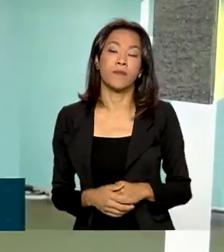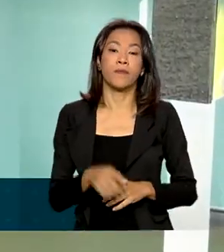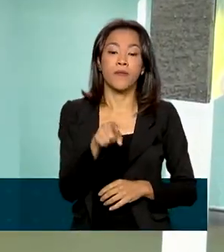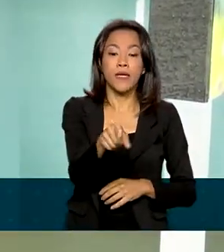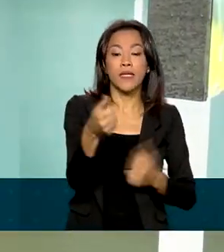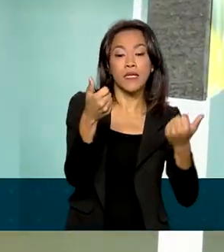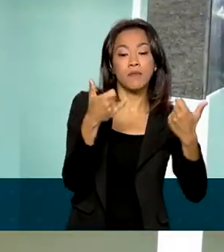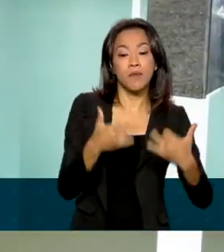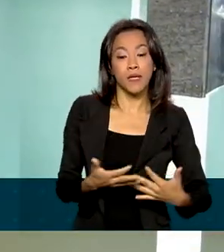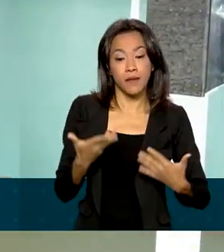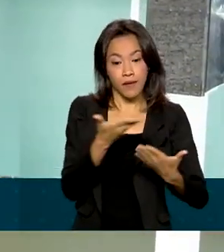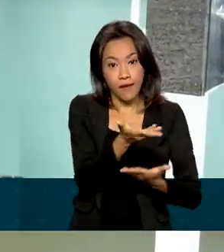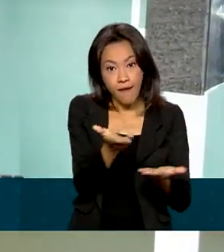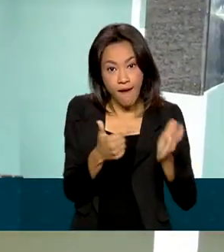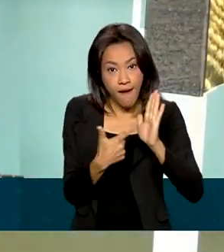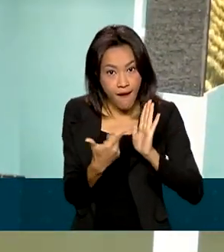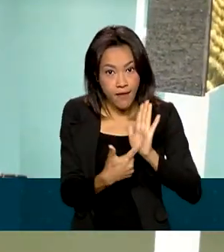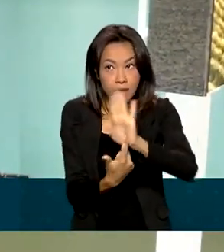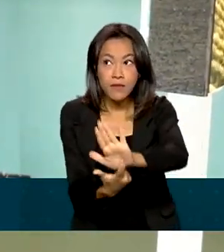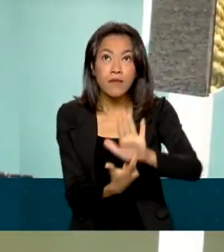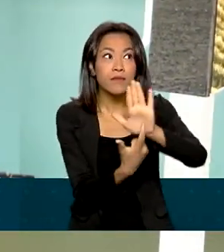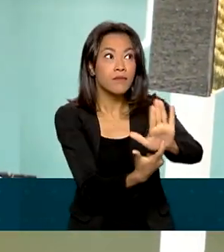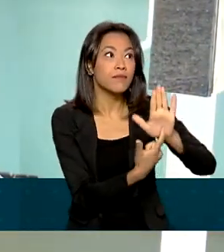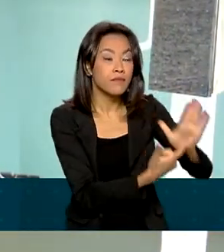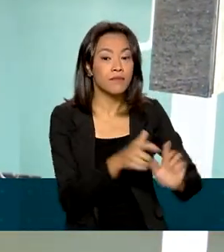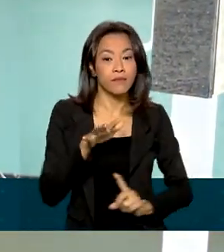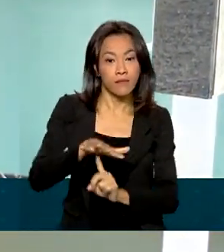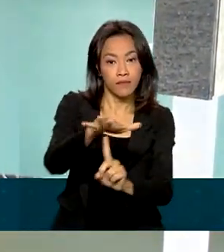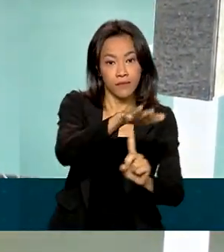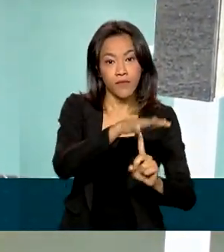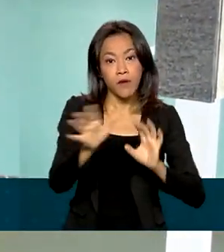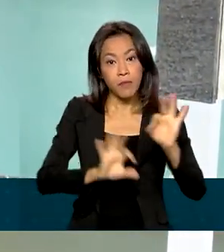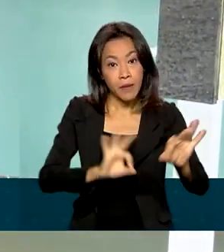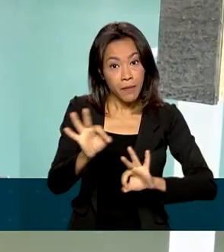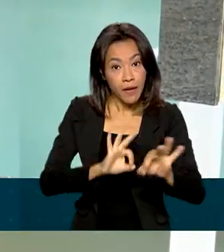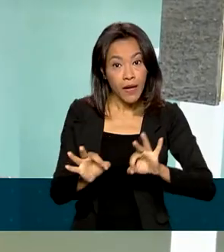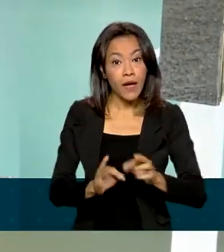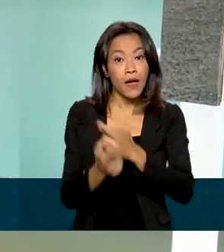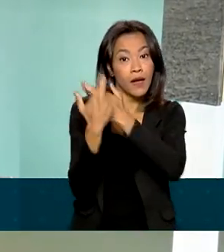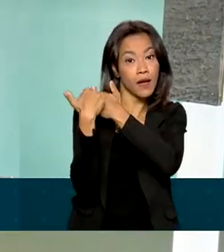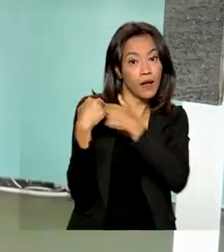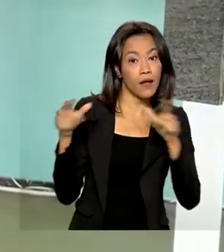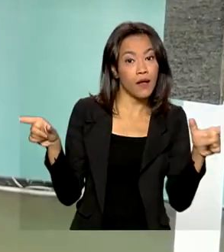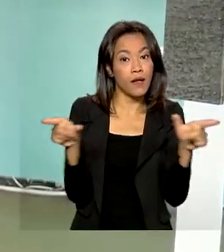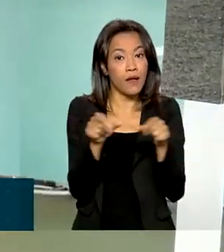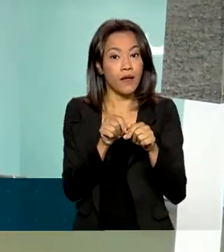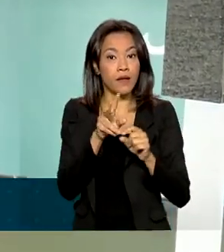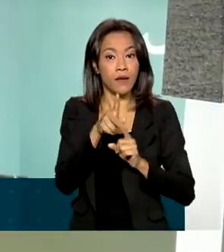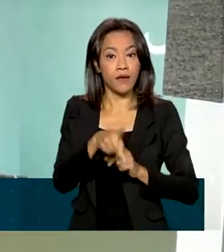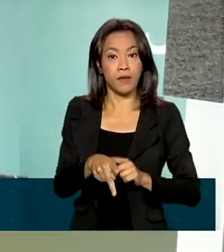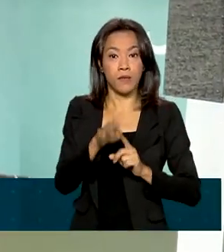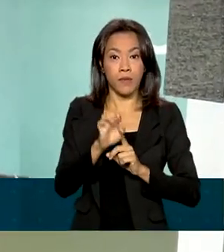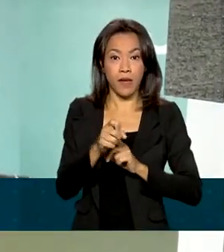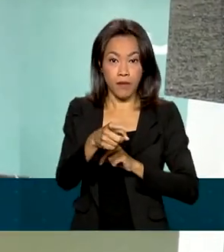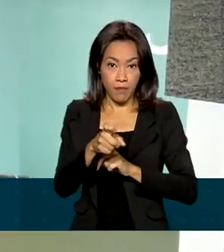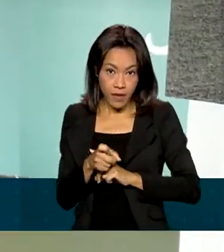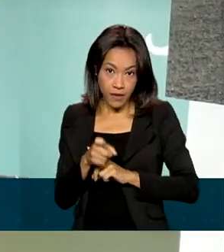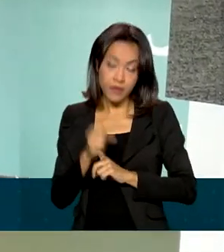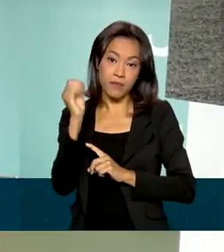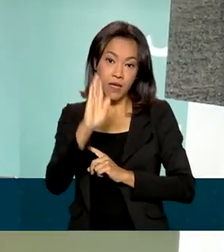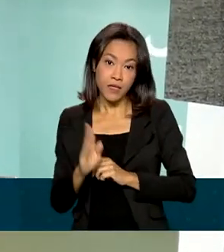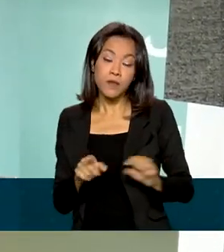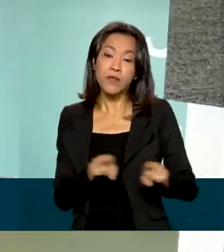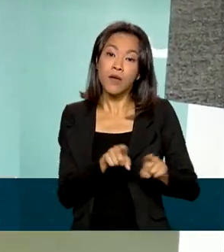estamos visitando nesse momento, ela foi preparada pela Apex Brasil, juntamente com o MAPA, né, o Ministério